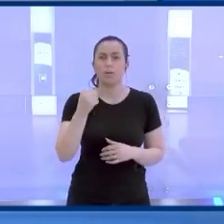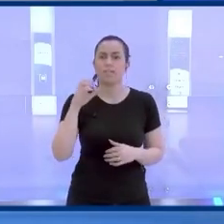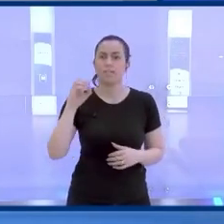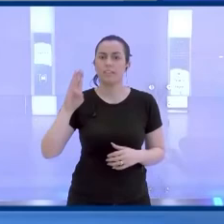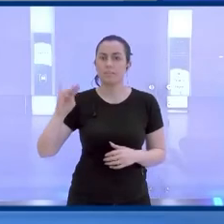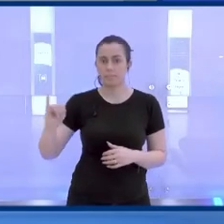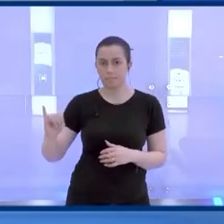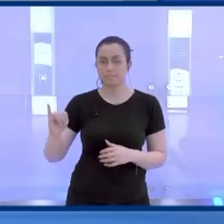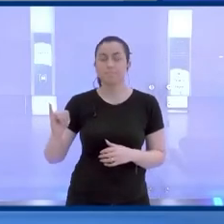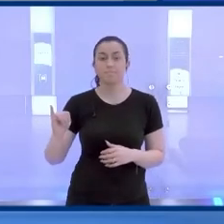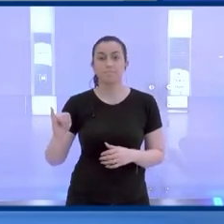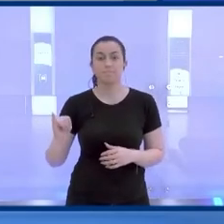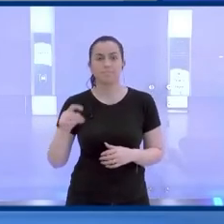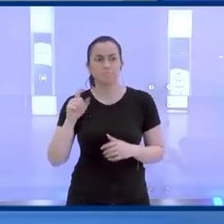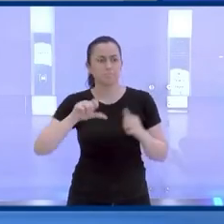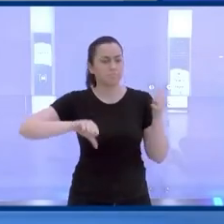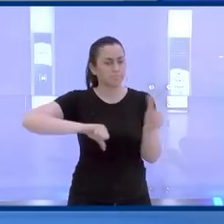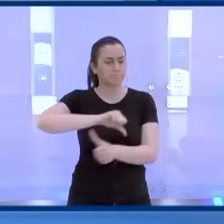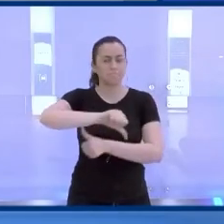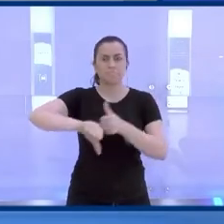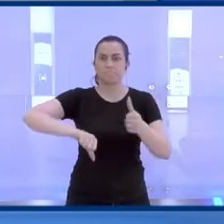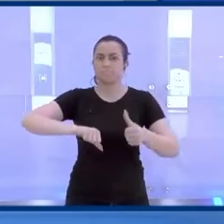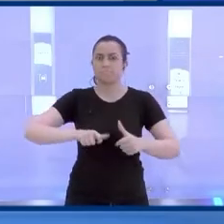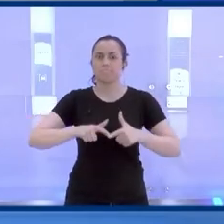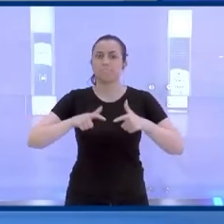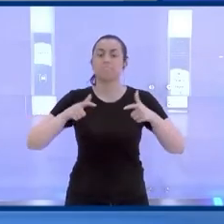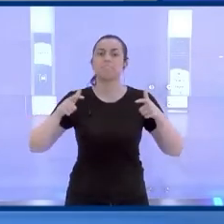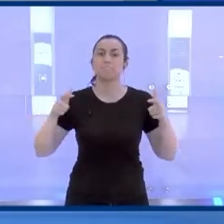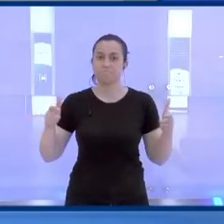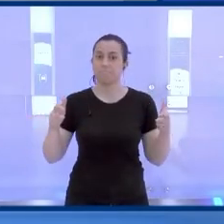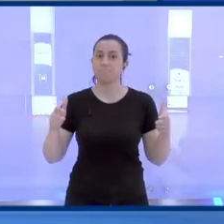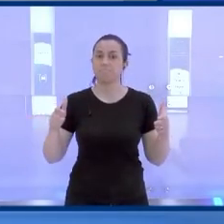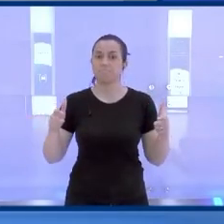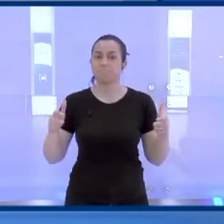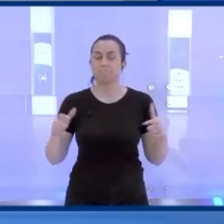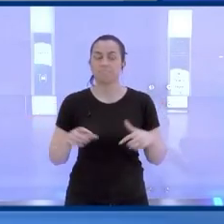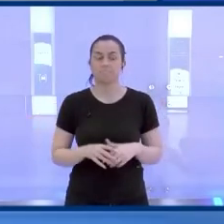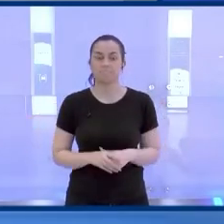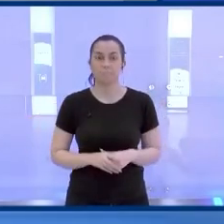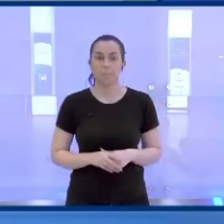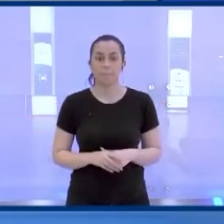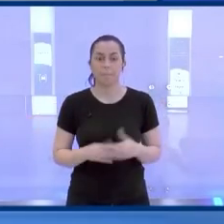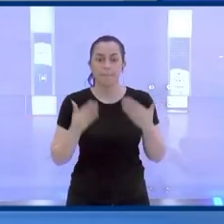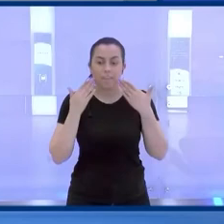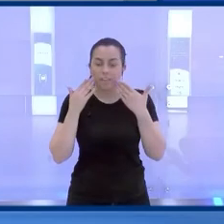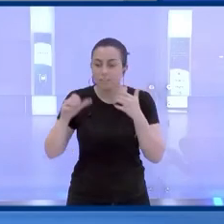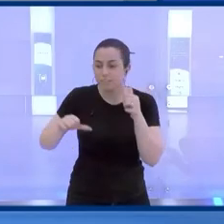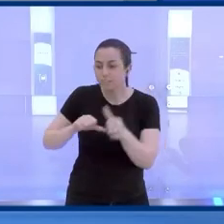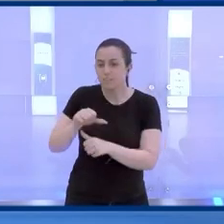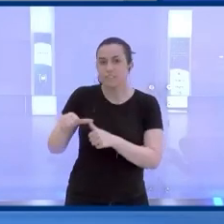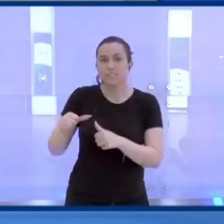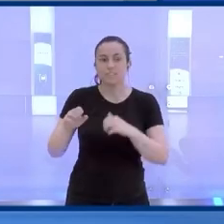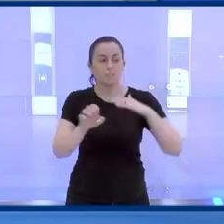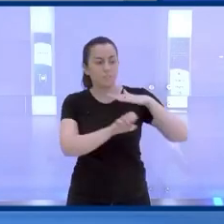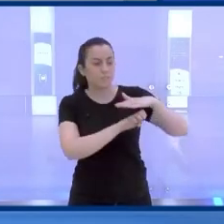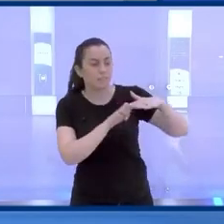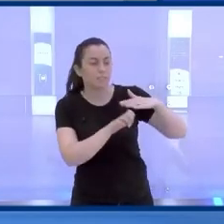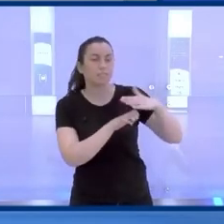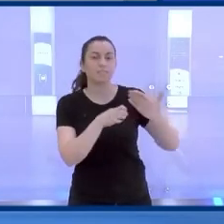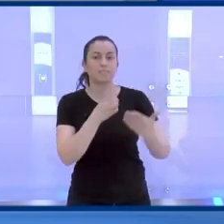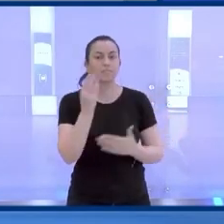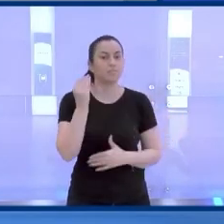Essa transformação ela é brutal e ela é silenciosa. Ela se transforma em empregos, ela se transforma em